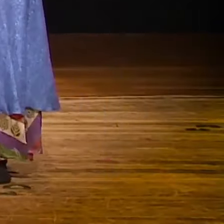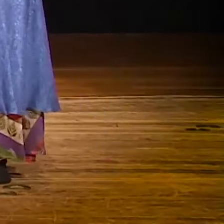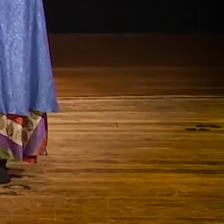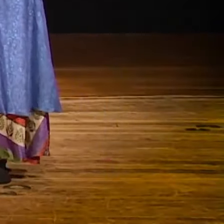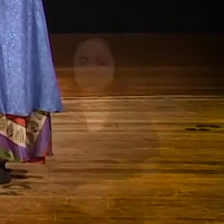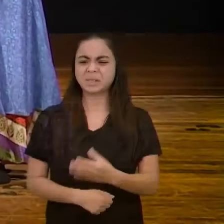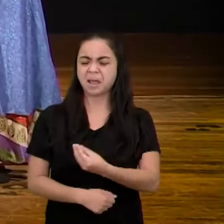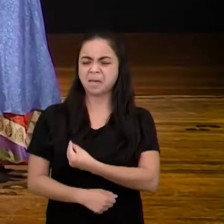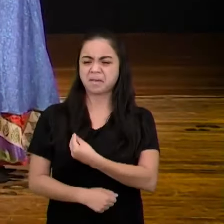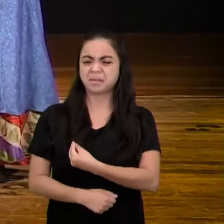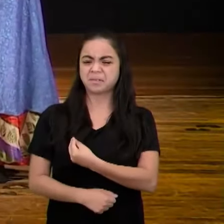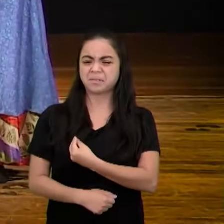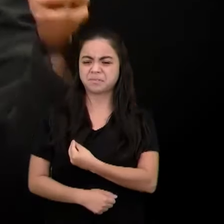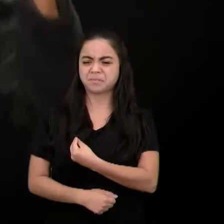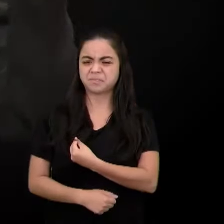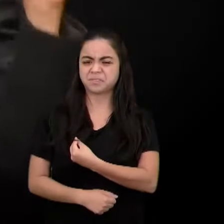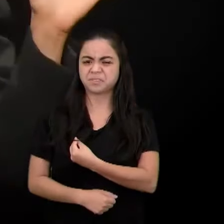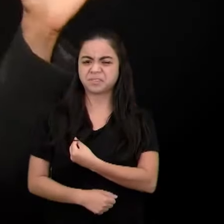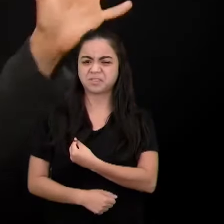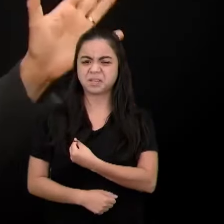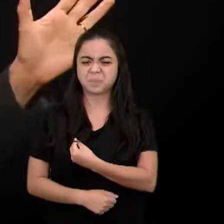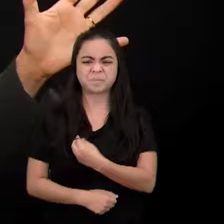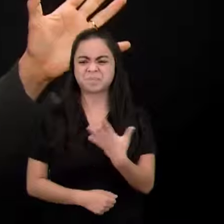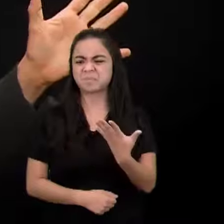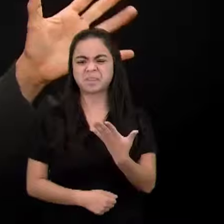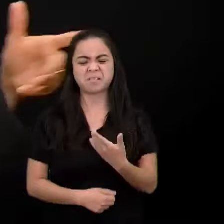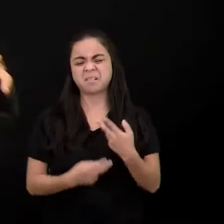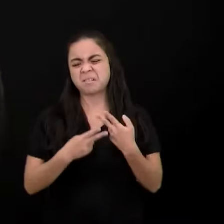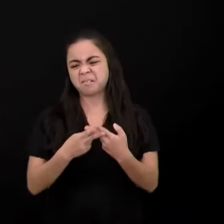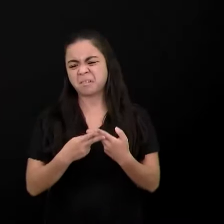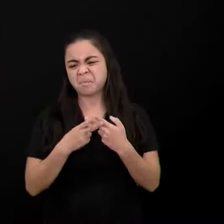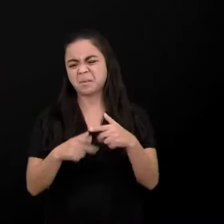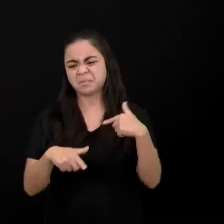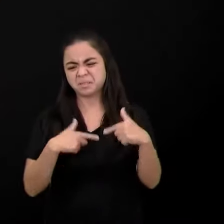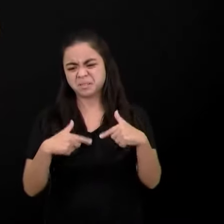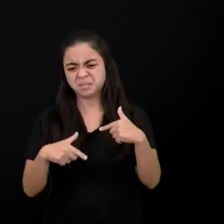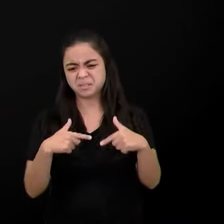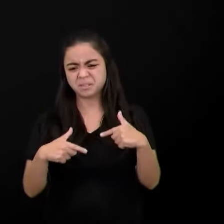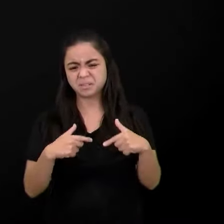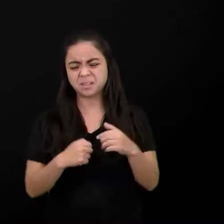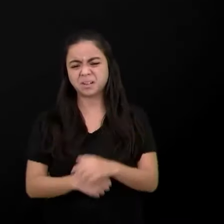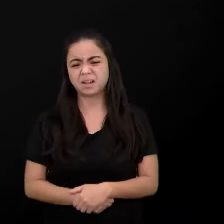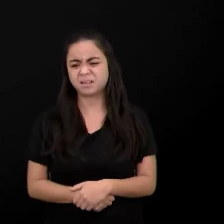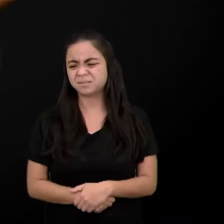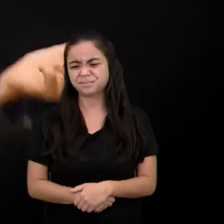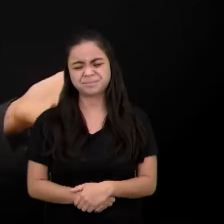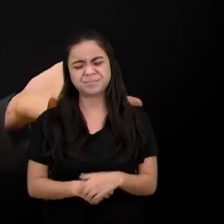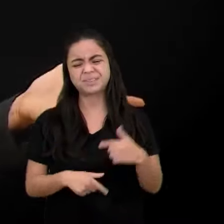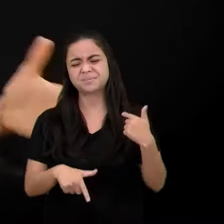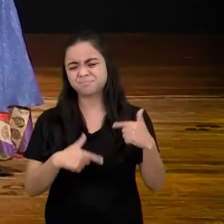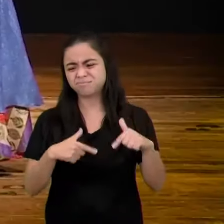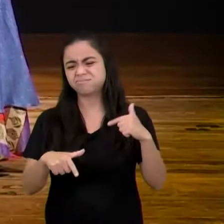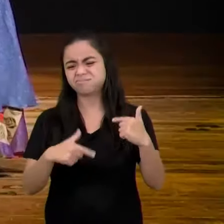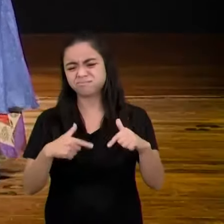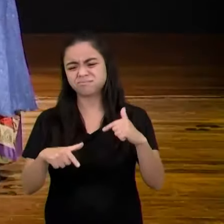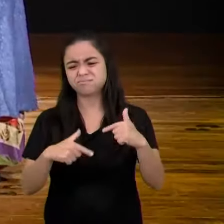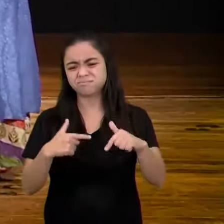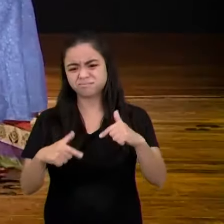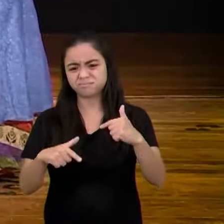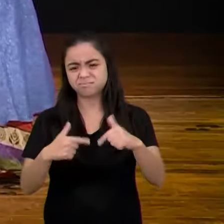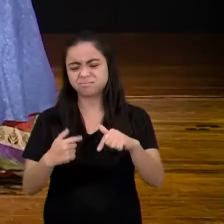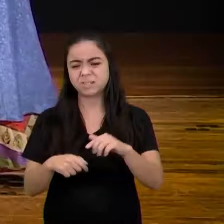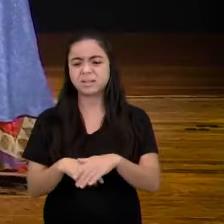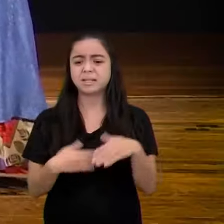Que vida é essa, meu Deus? Não aguento mais trabalhar. Pareço panela sem asa que não sai do lugar. Tenho que